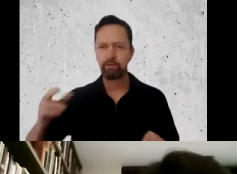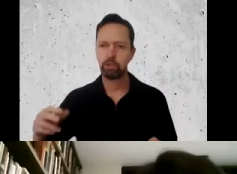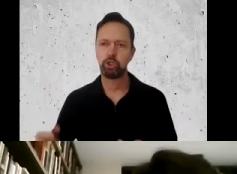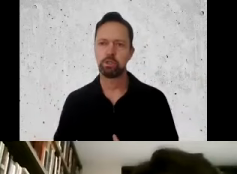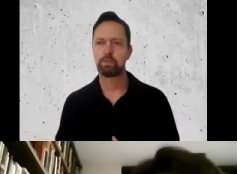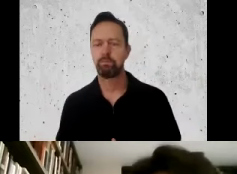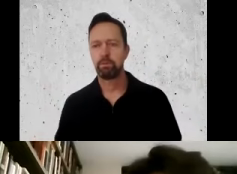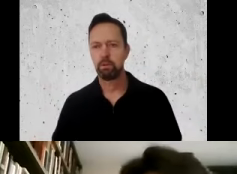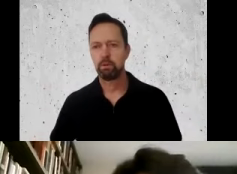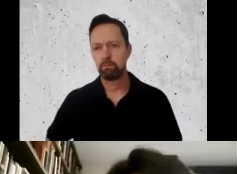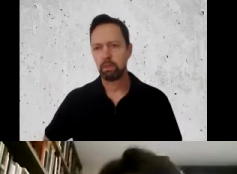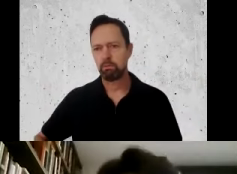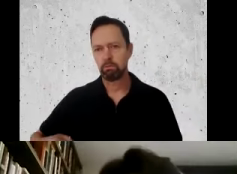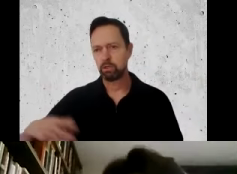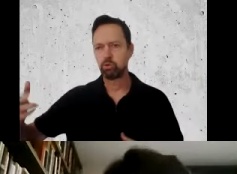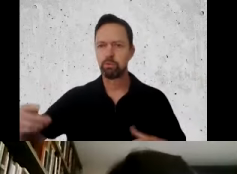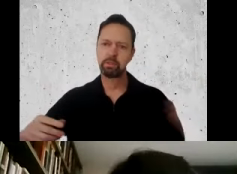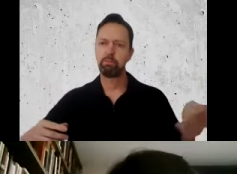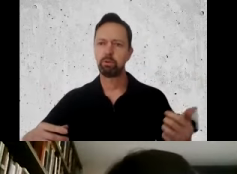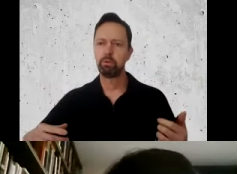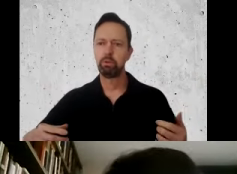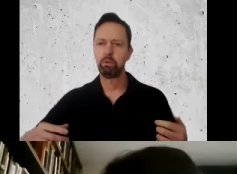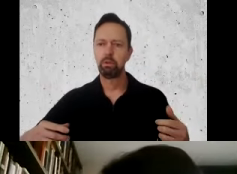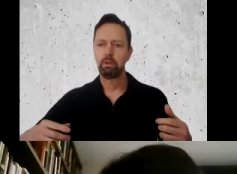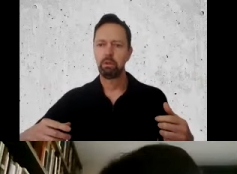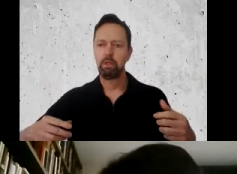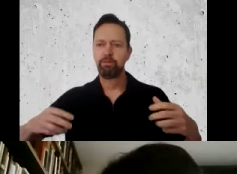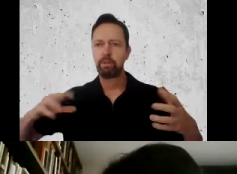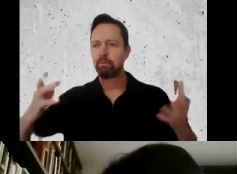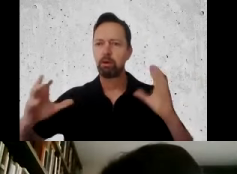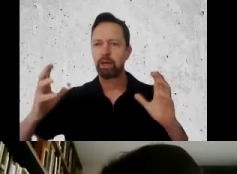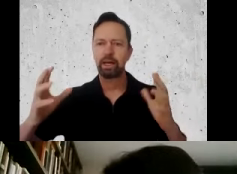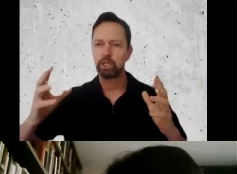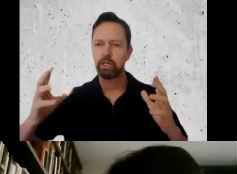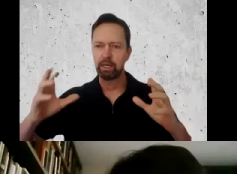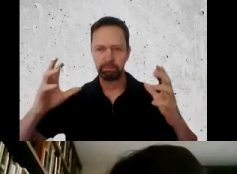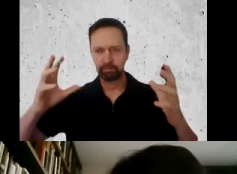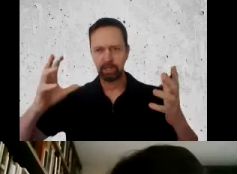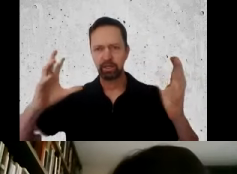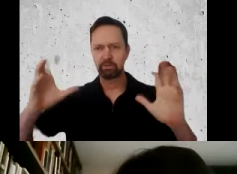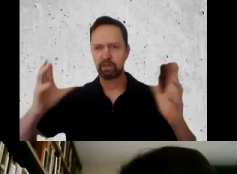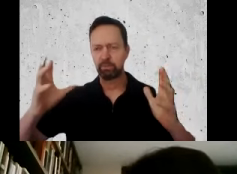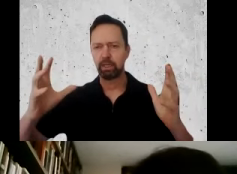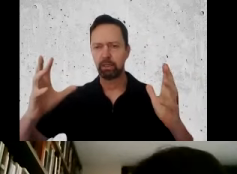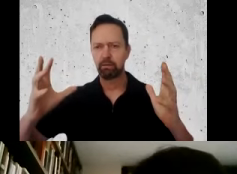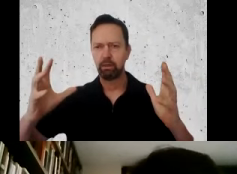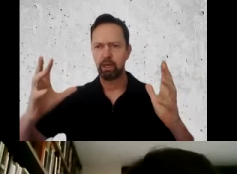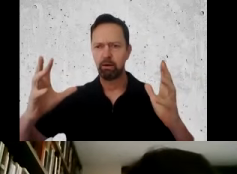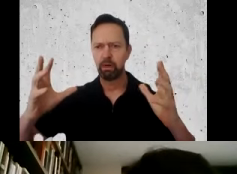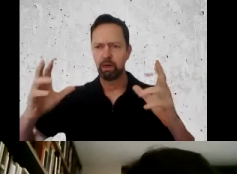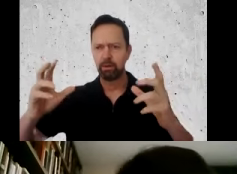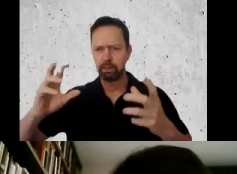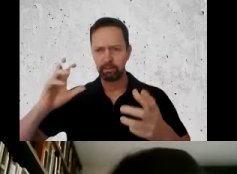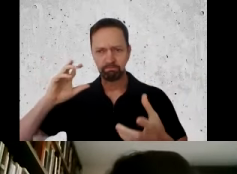igual a F de X. Né? Tem insumos, sai um produto, e a firma é meio que uma caixa preta.